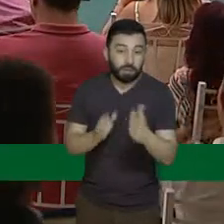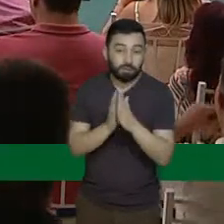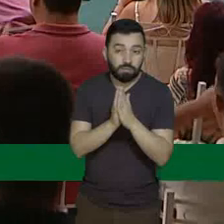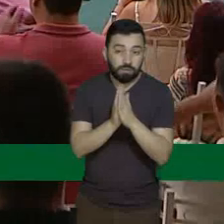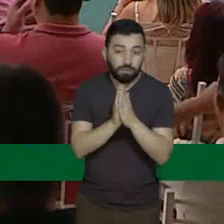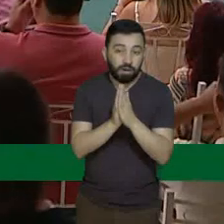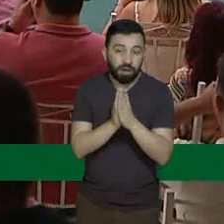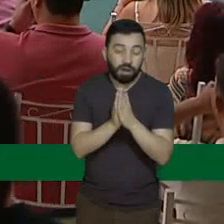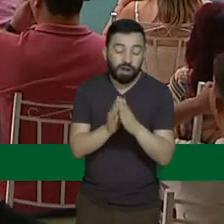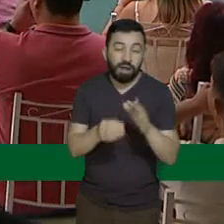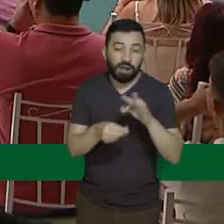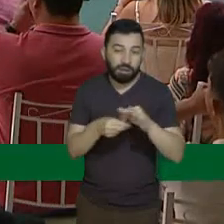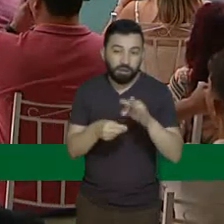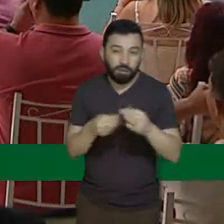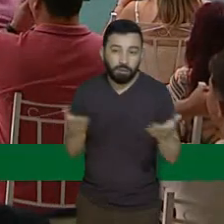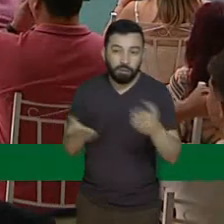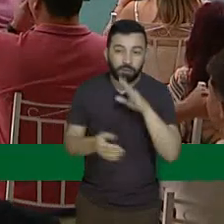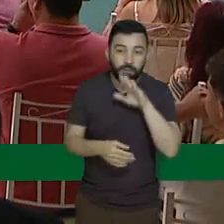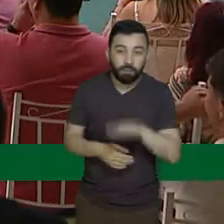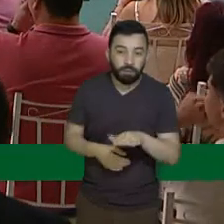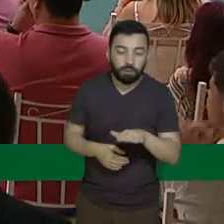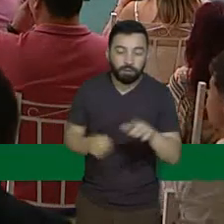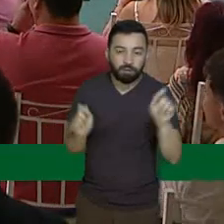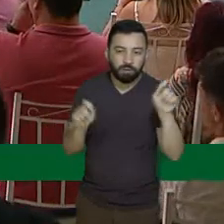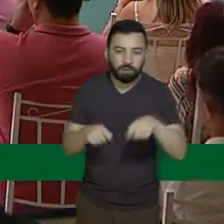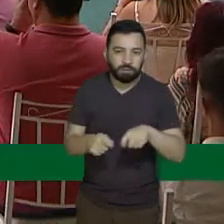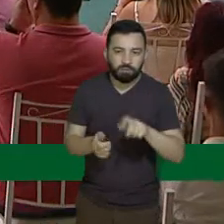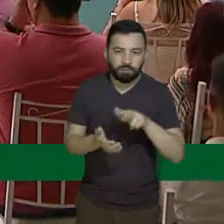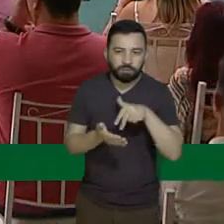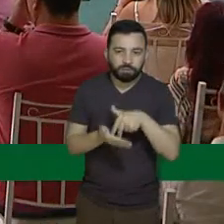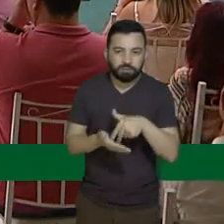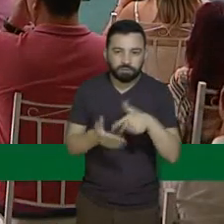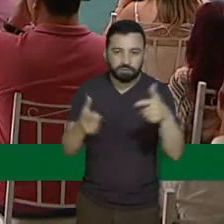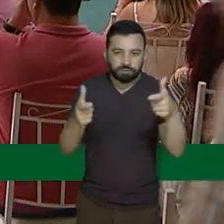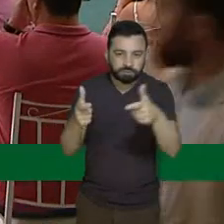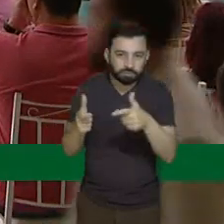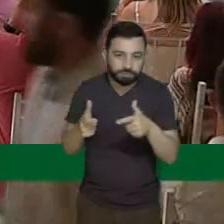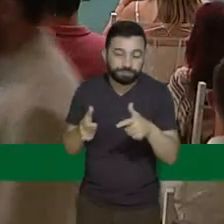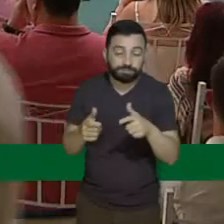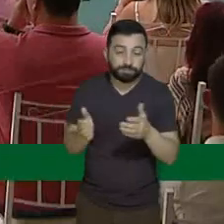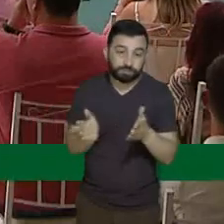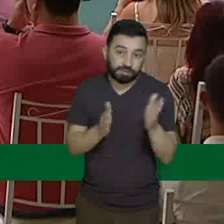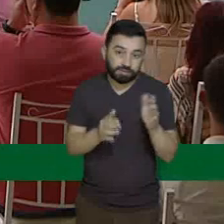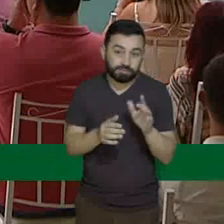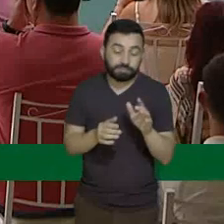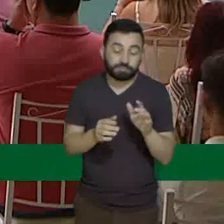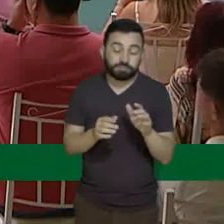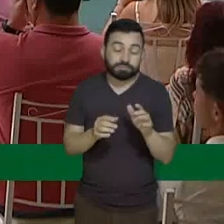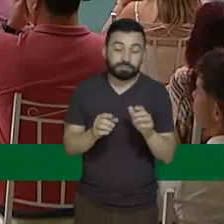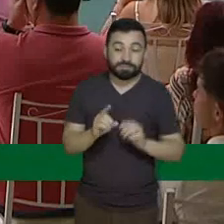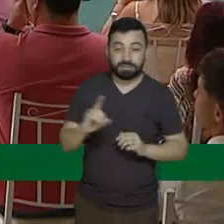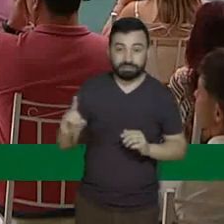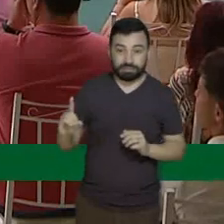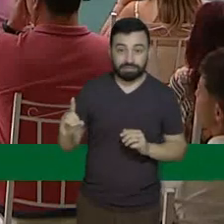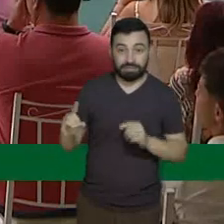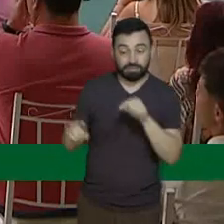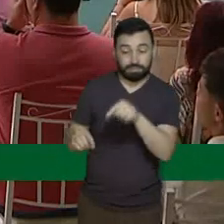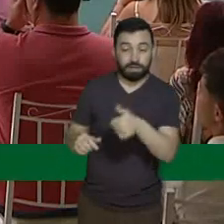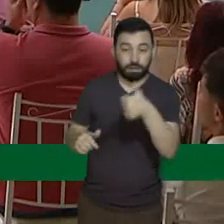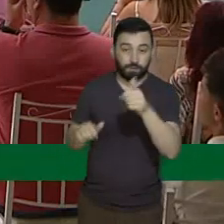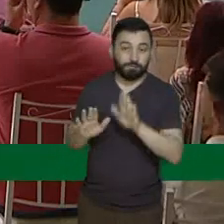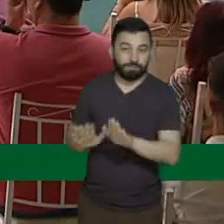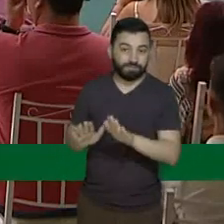que falarão na tarde de hoje para que ocupem lugares aqui no lado direito, que aí facilita o acesso para as